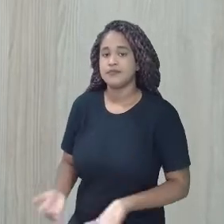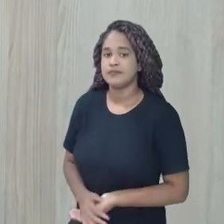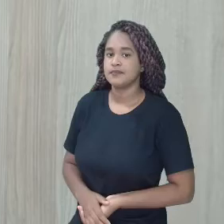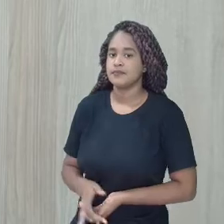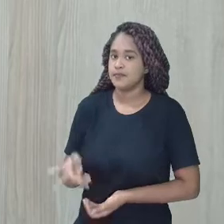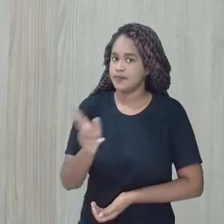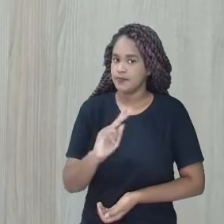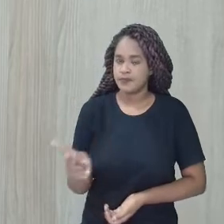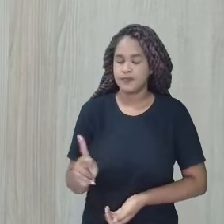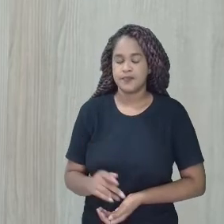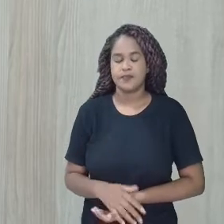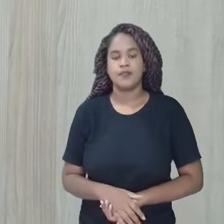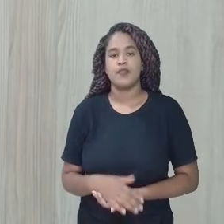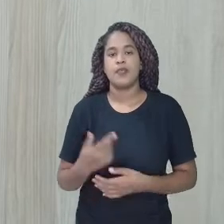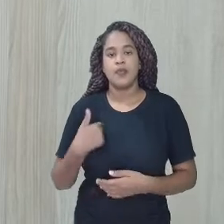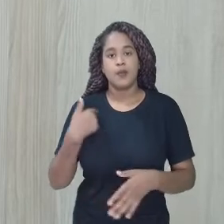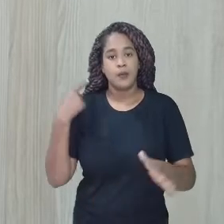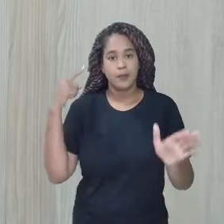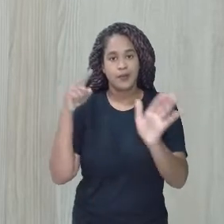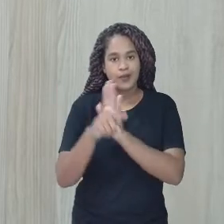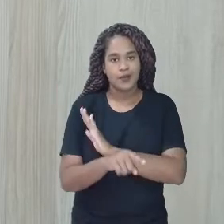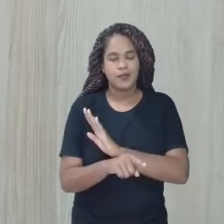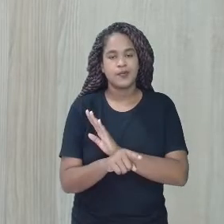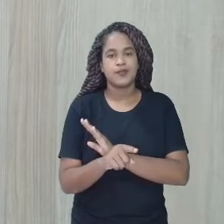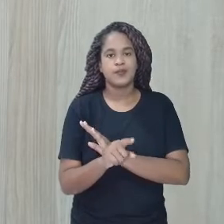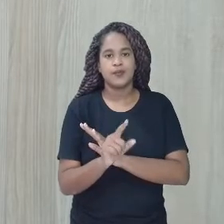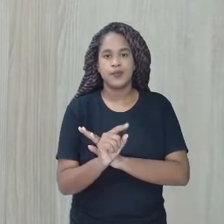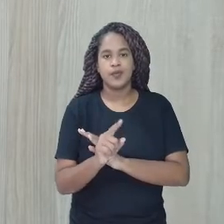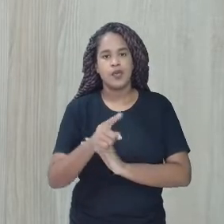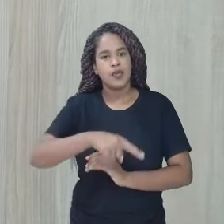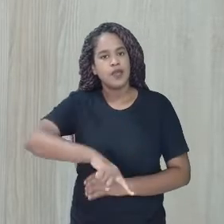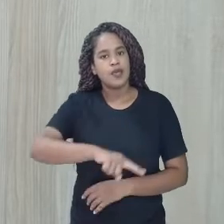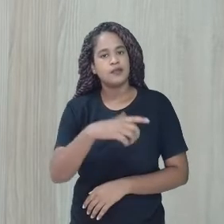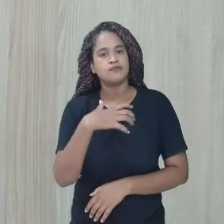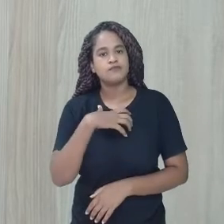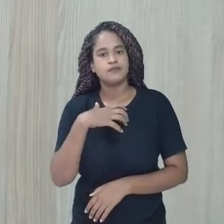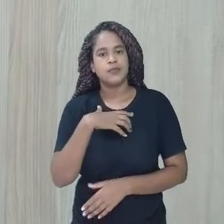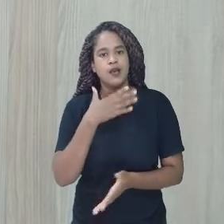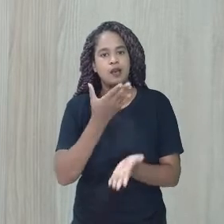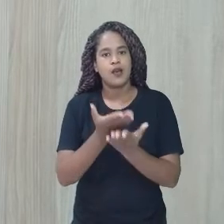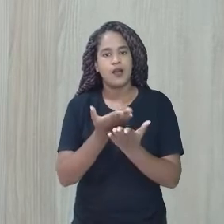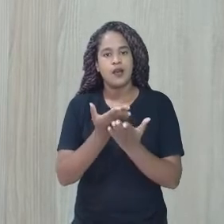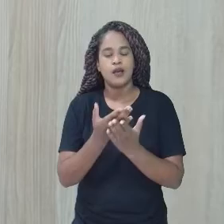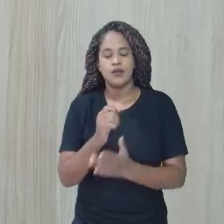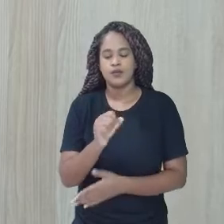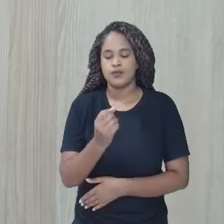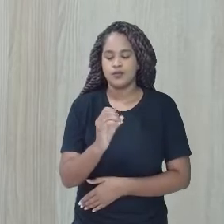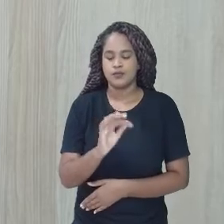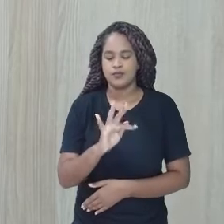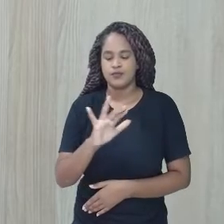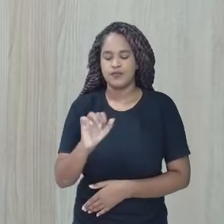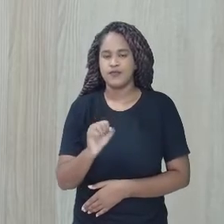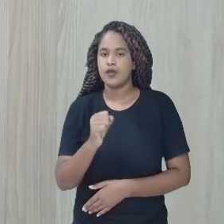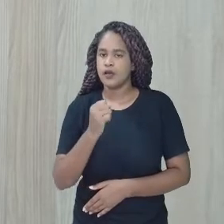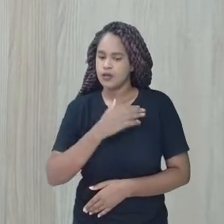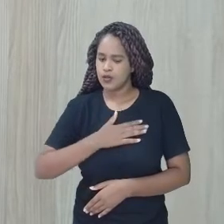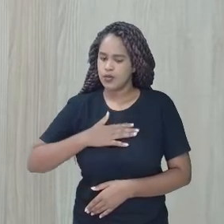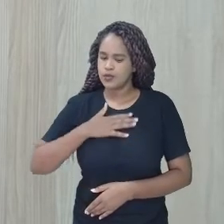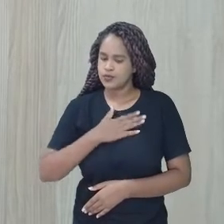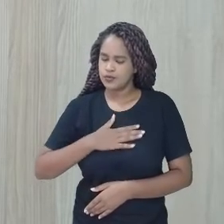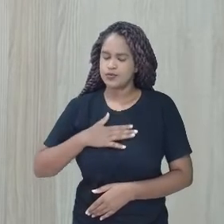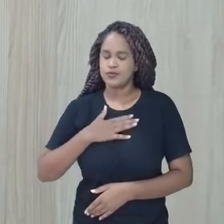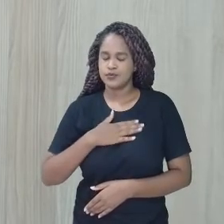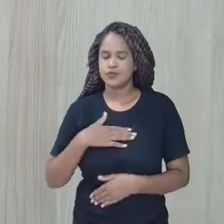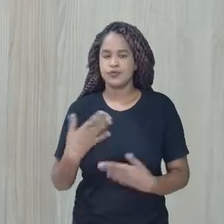Professora Adriana, eu perguntei aqui para eles o que eles estavam achando da aula. E Sofia disse que estava boa, o que é bem legal,